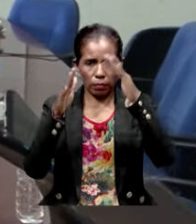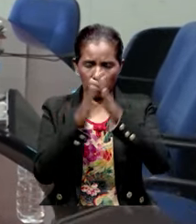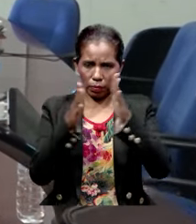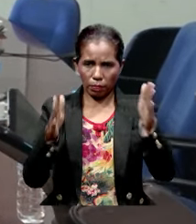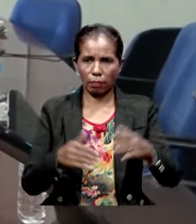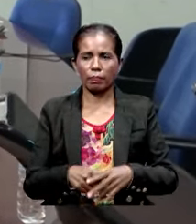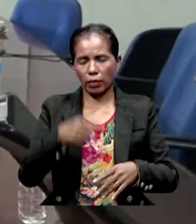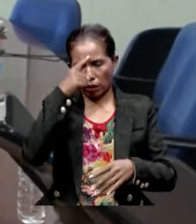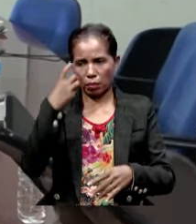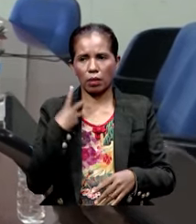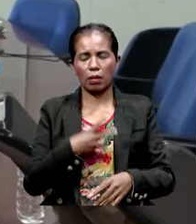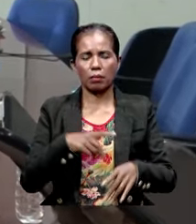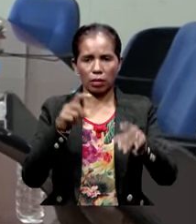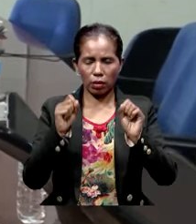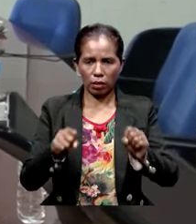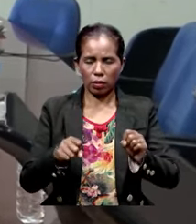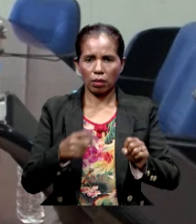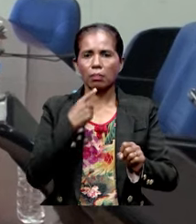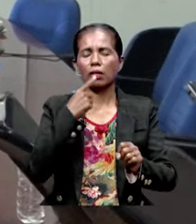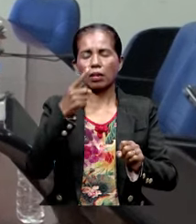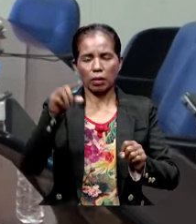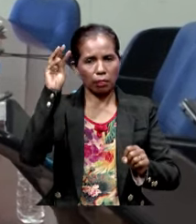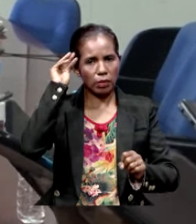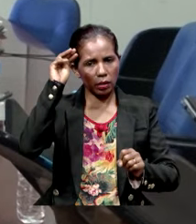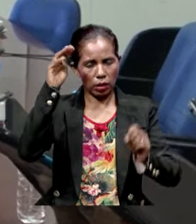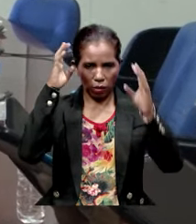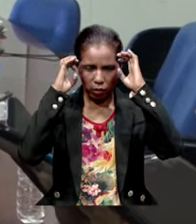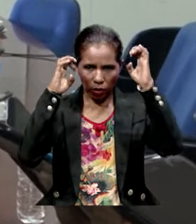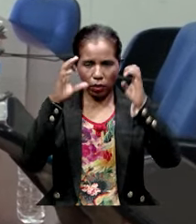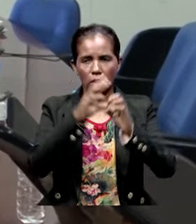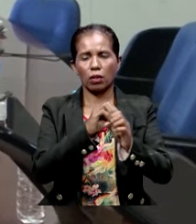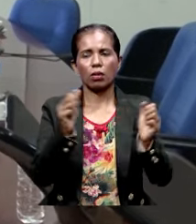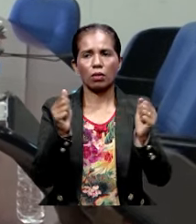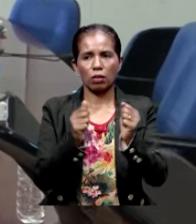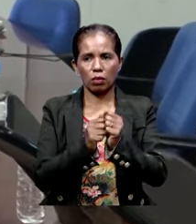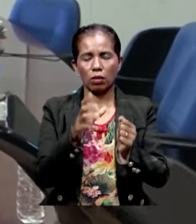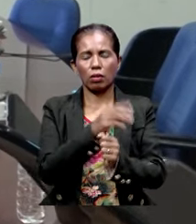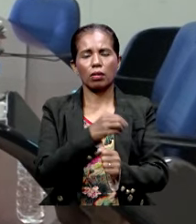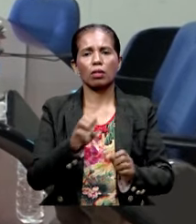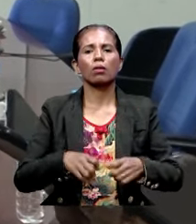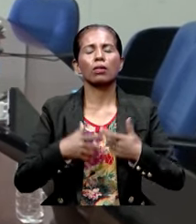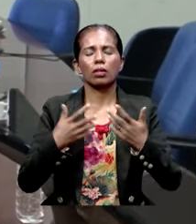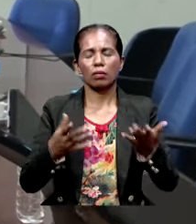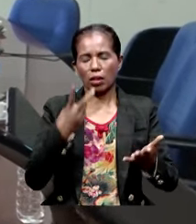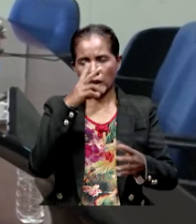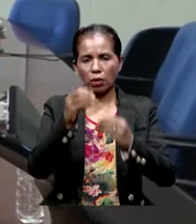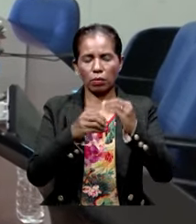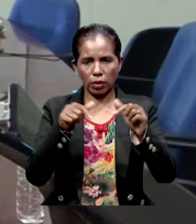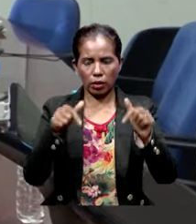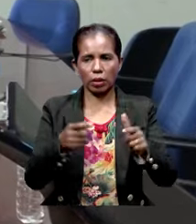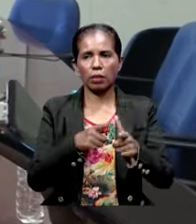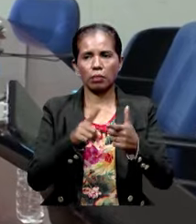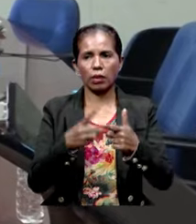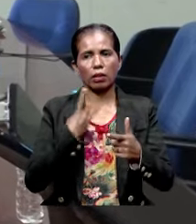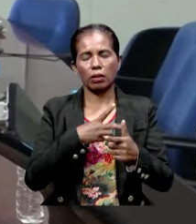ainda ne ma I think me recomenda ma ministério de educação o curto prazo ne o isa para tu resolve irane depois ma